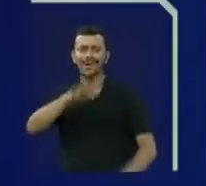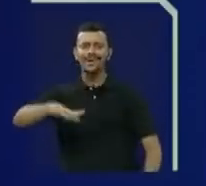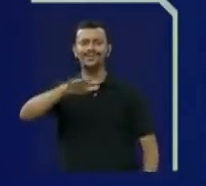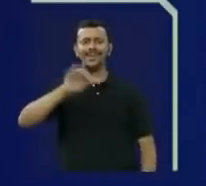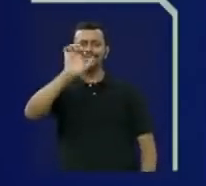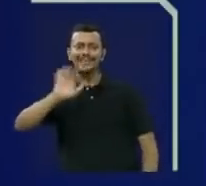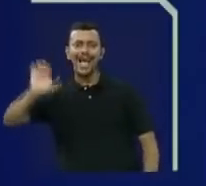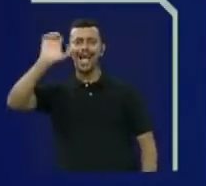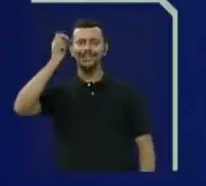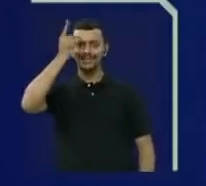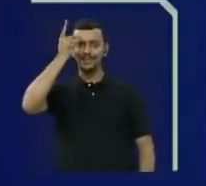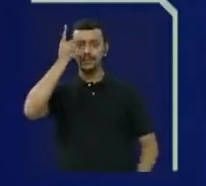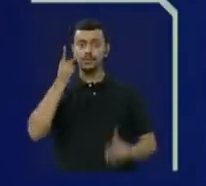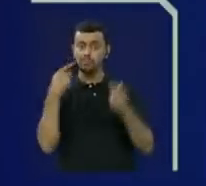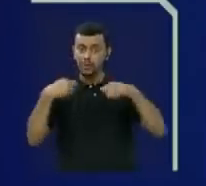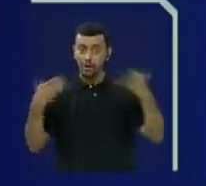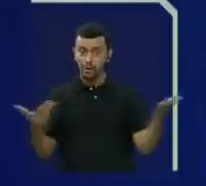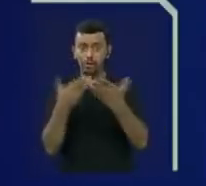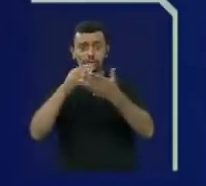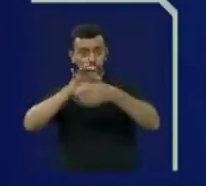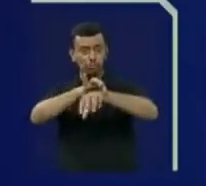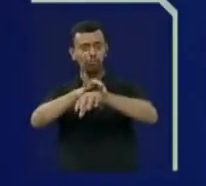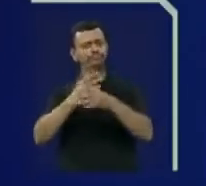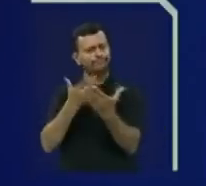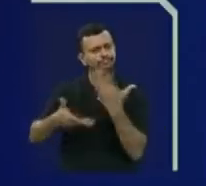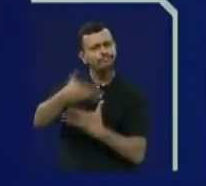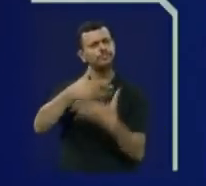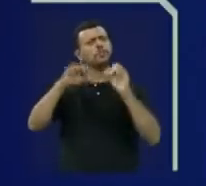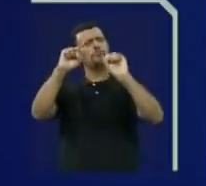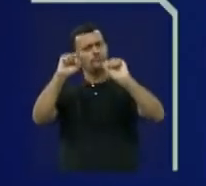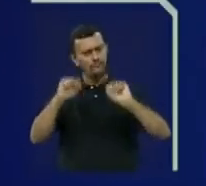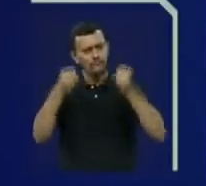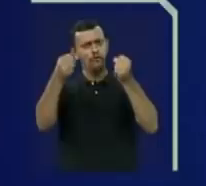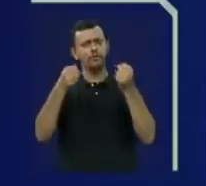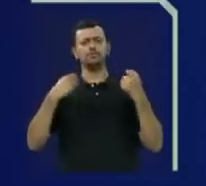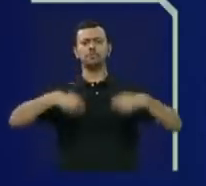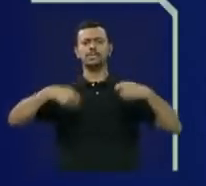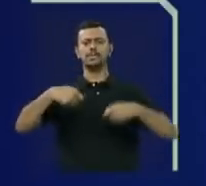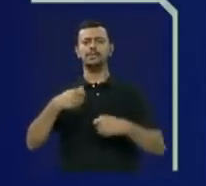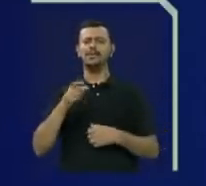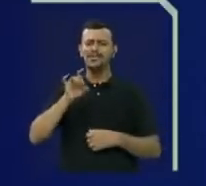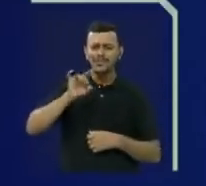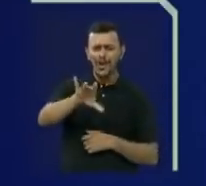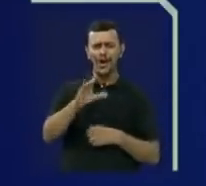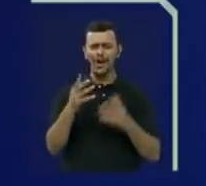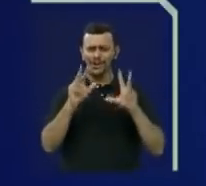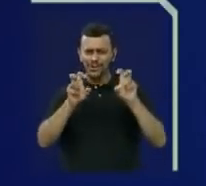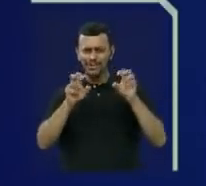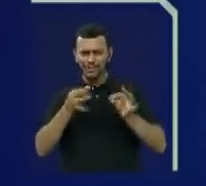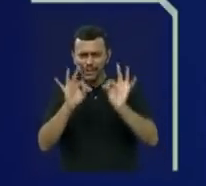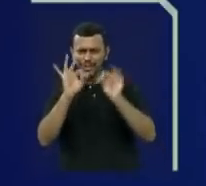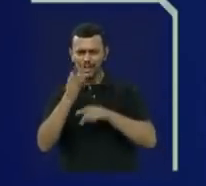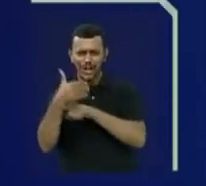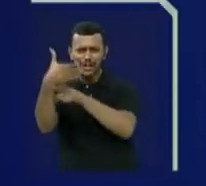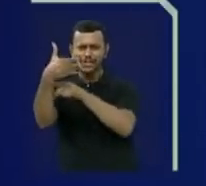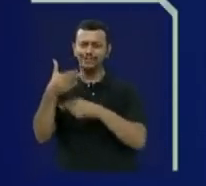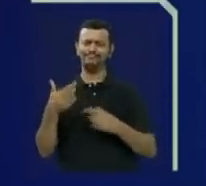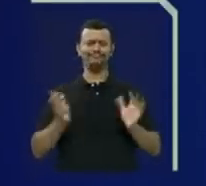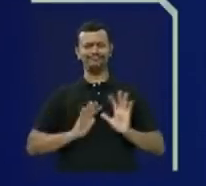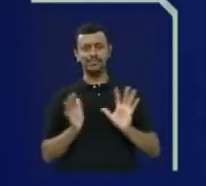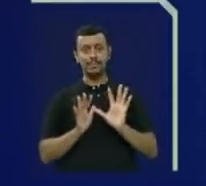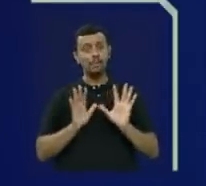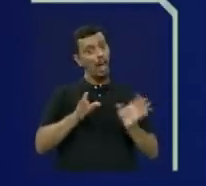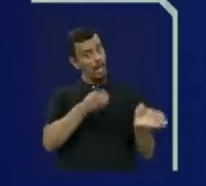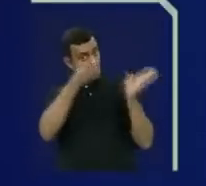segurança, aliás, que precisa ser fortalecida e que irá ser fortalecida, não apenas nos equipamentos, mas, sobretudo, no lado